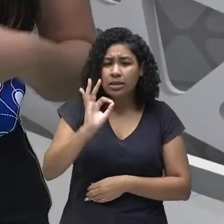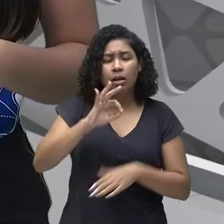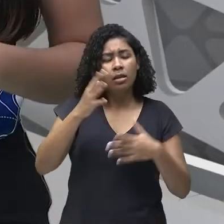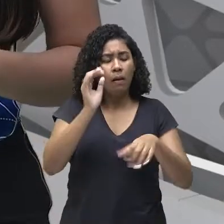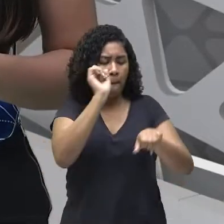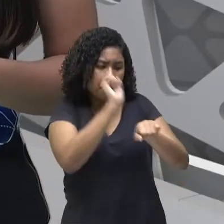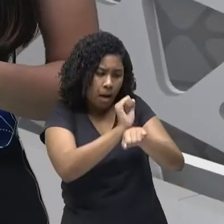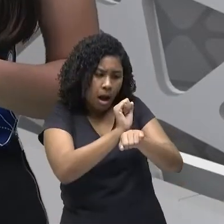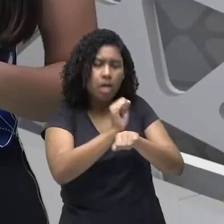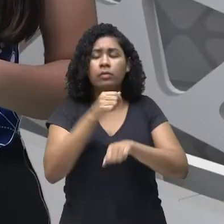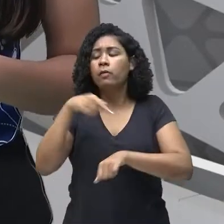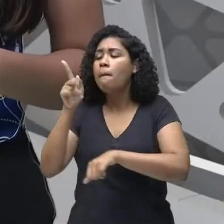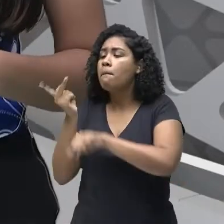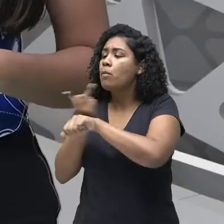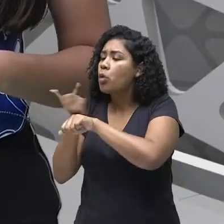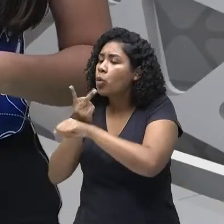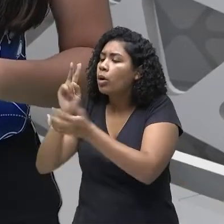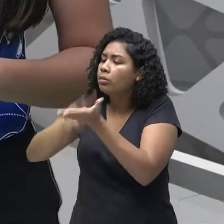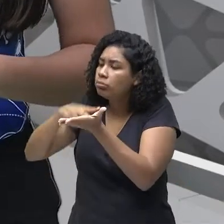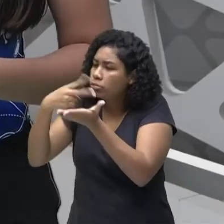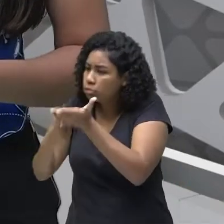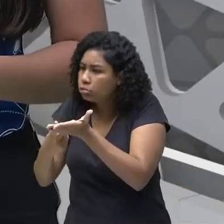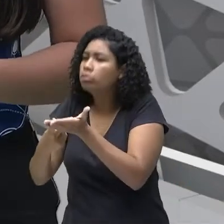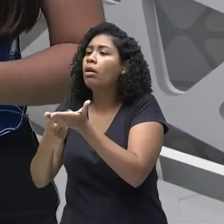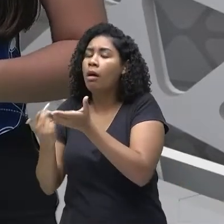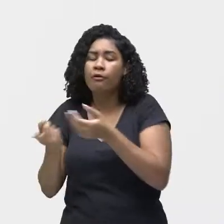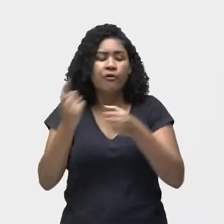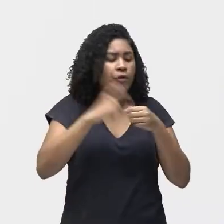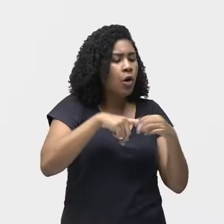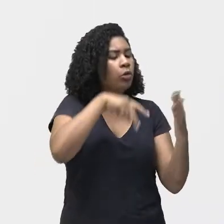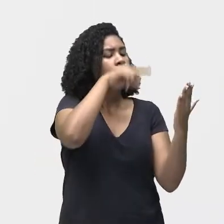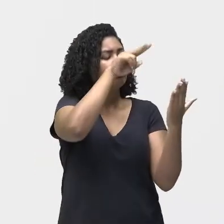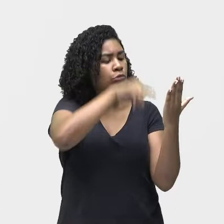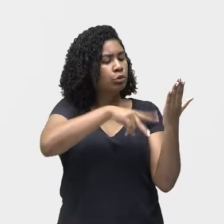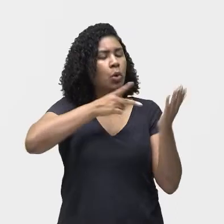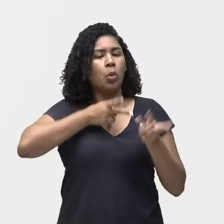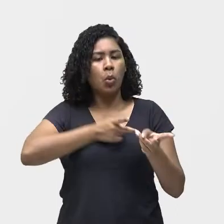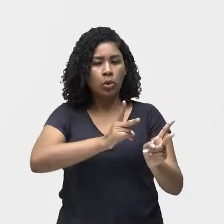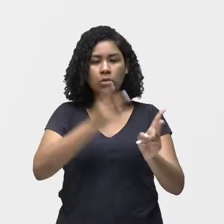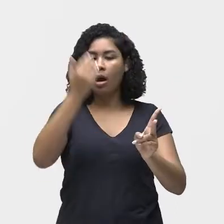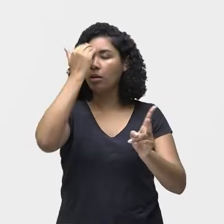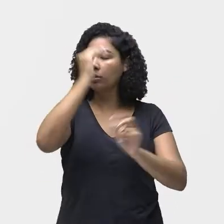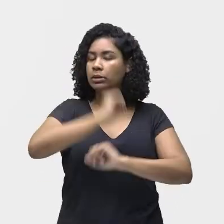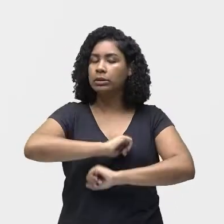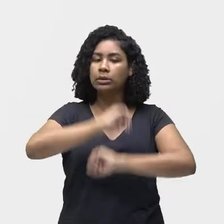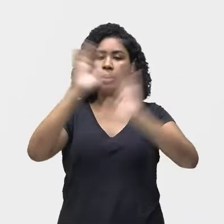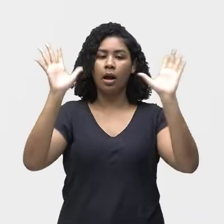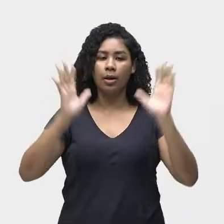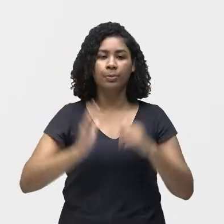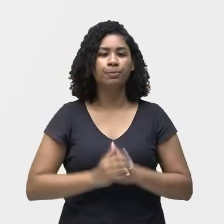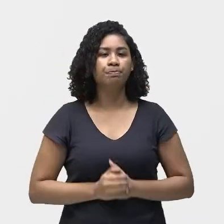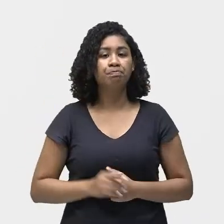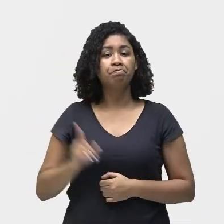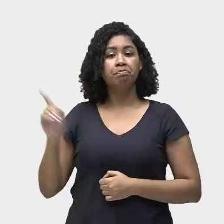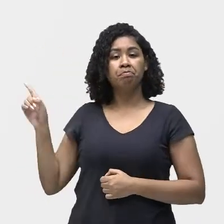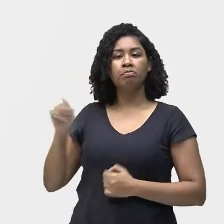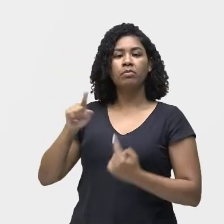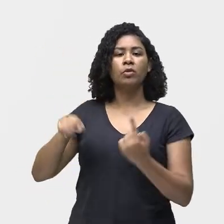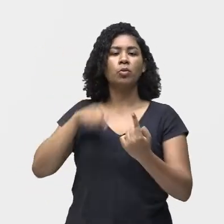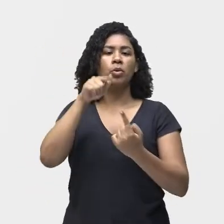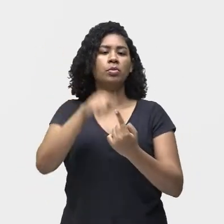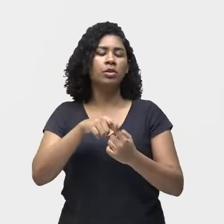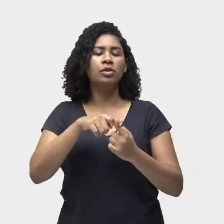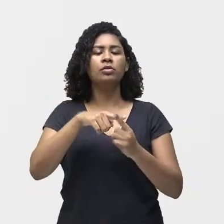e depois volta para ler, ok? Vamos continuar. Então, objetivos de leitura,